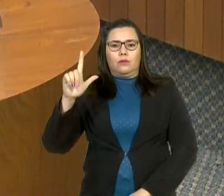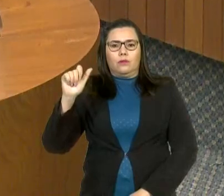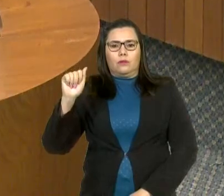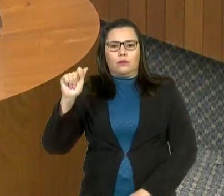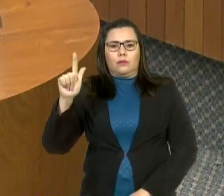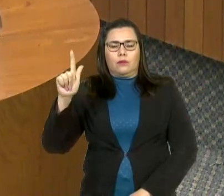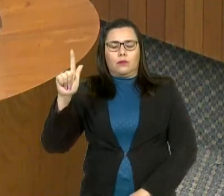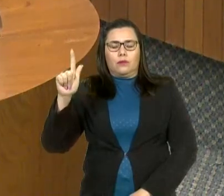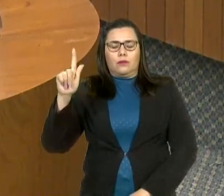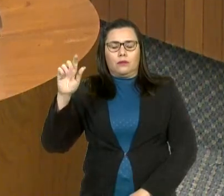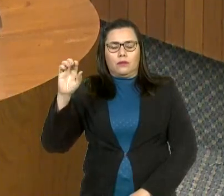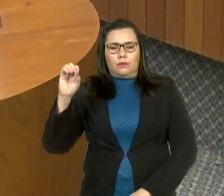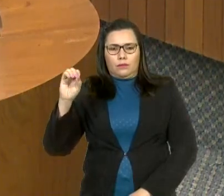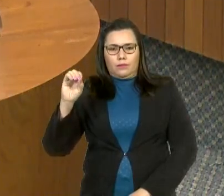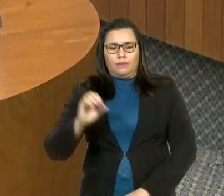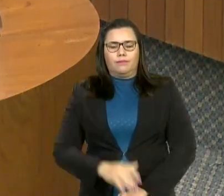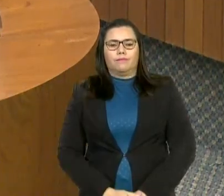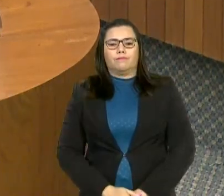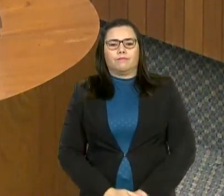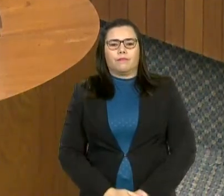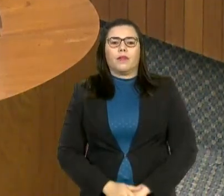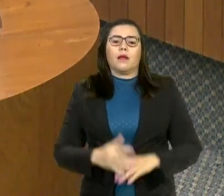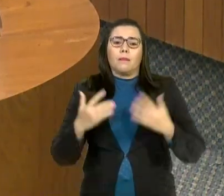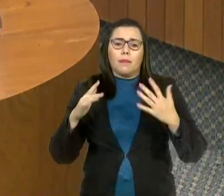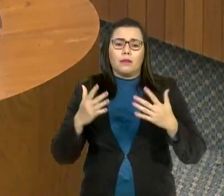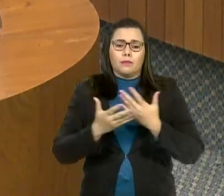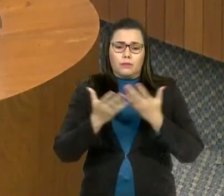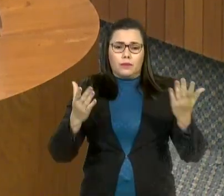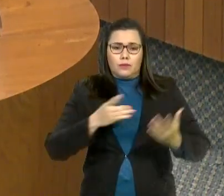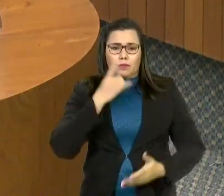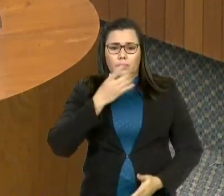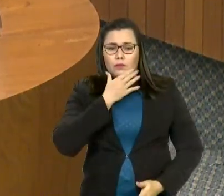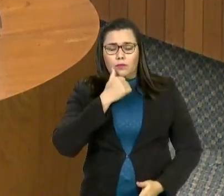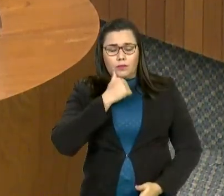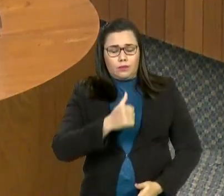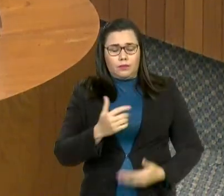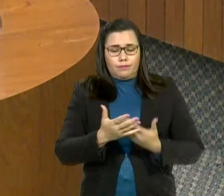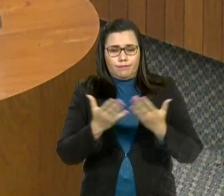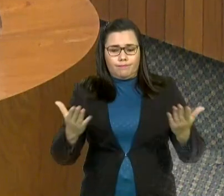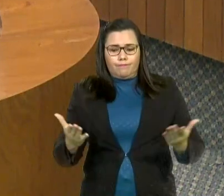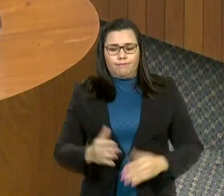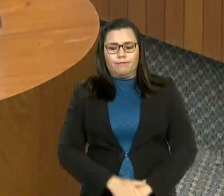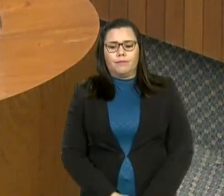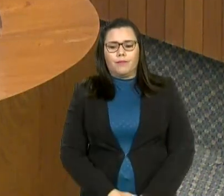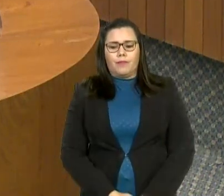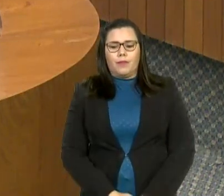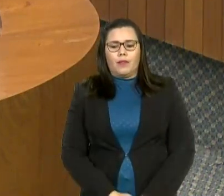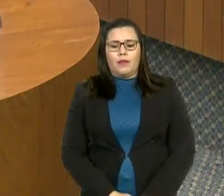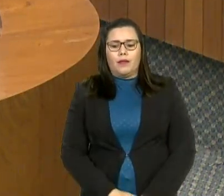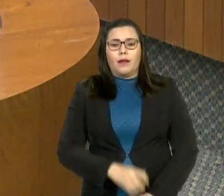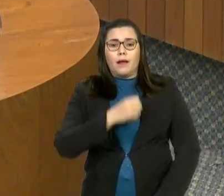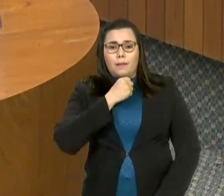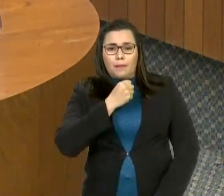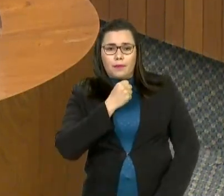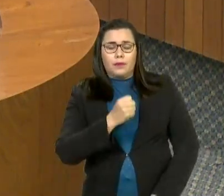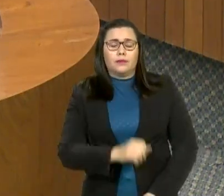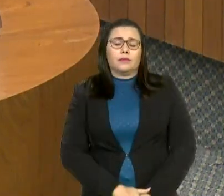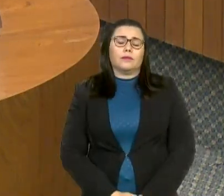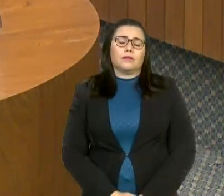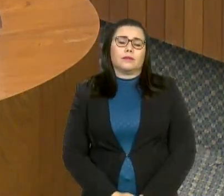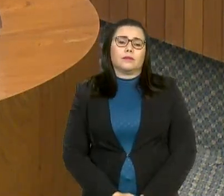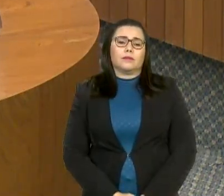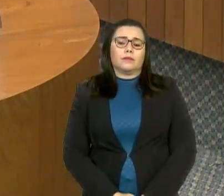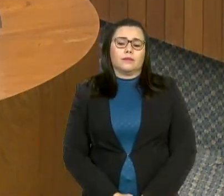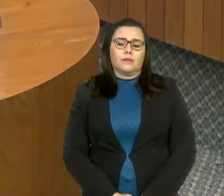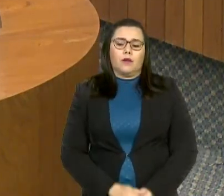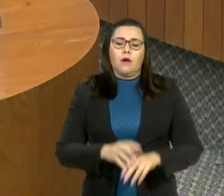Saúdo as senhoras deputadas, os senhores deputados aqui presentes no plenário, o público na galeria, a imprensa, os servidores da casa. E eu começo minha